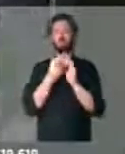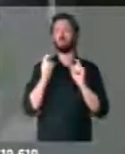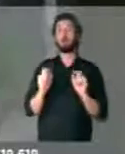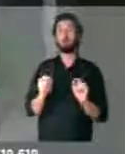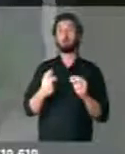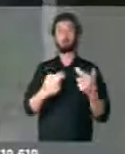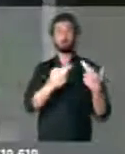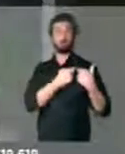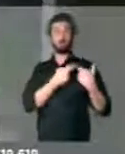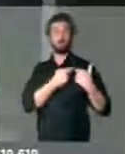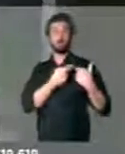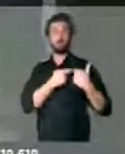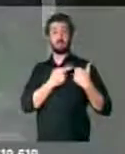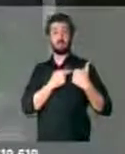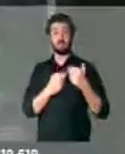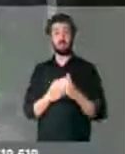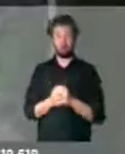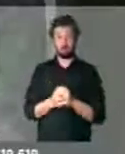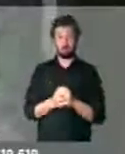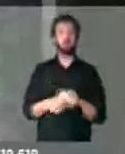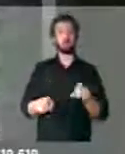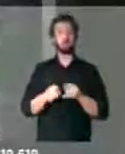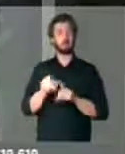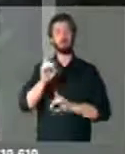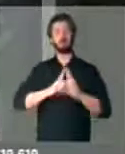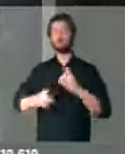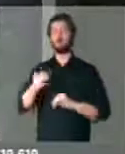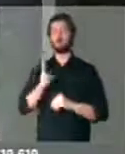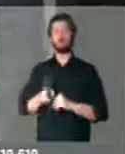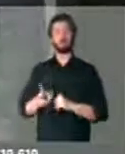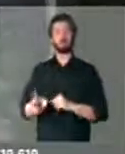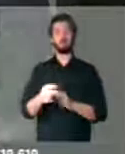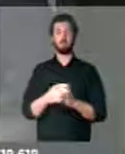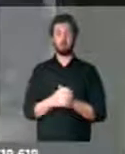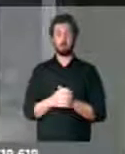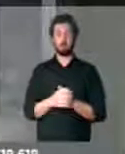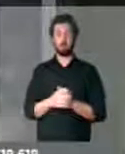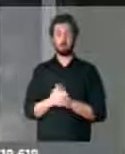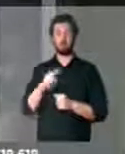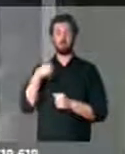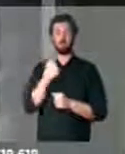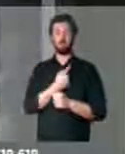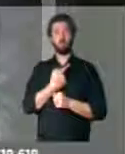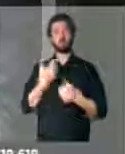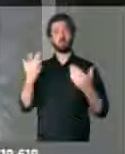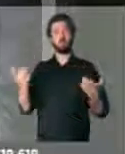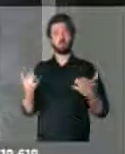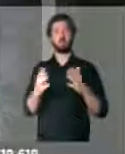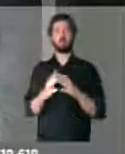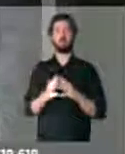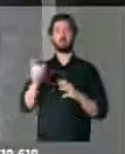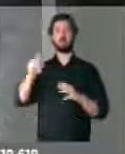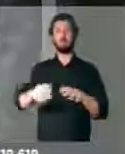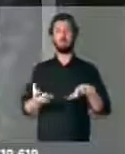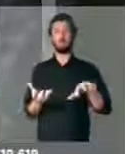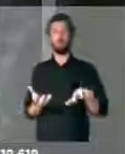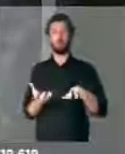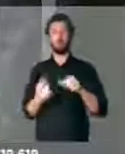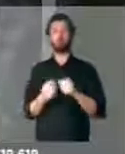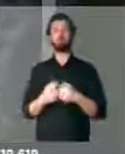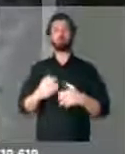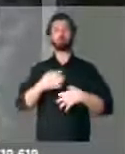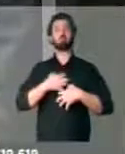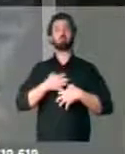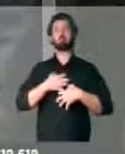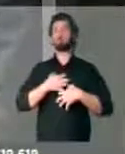da responsabilidade e o diálogo sempre permanente. Somos dessa forma, o Parlamento se